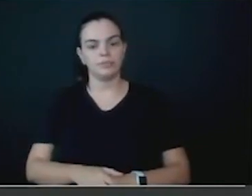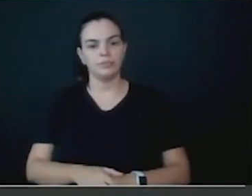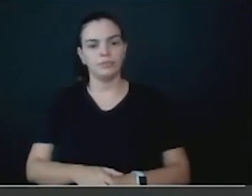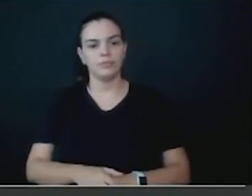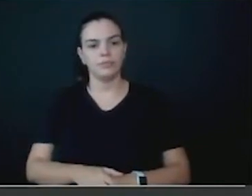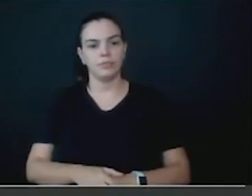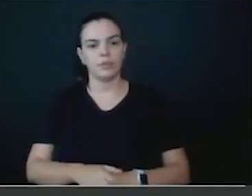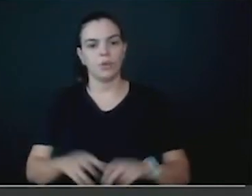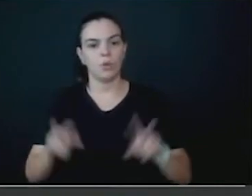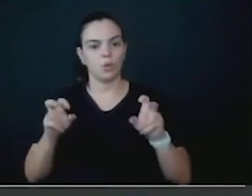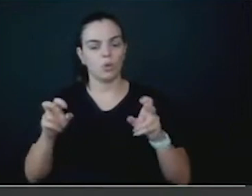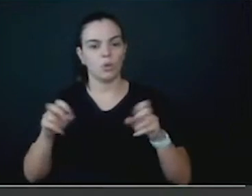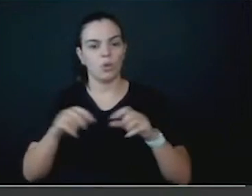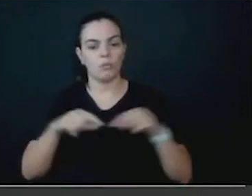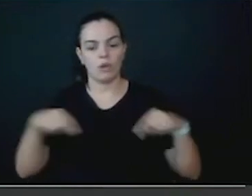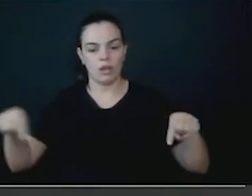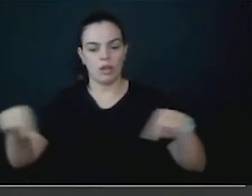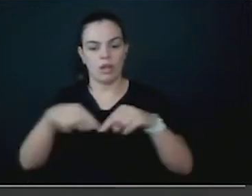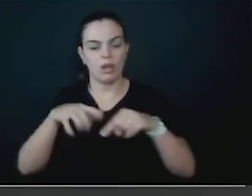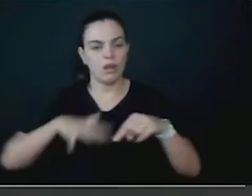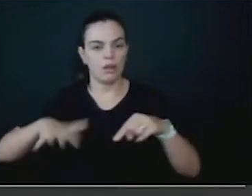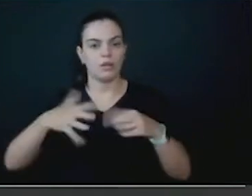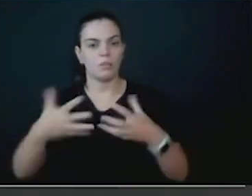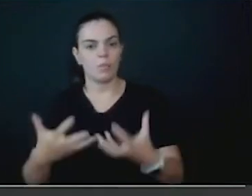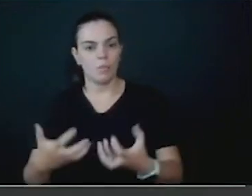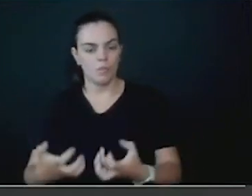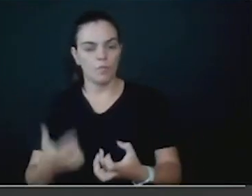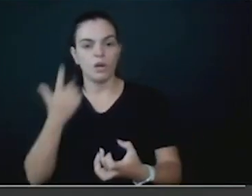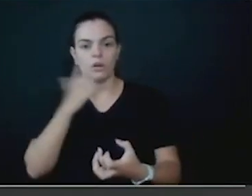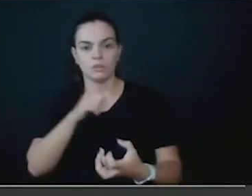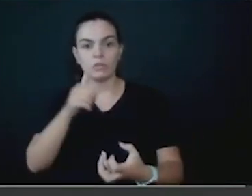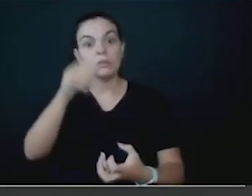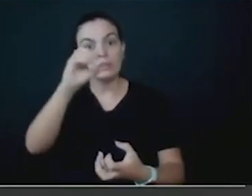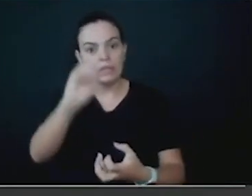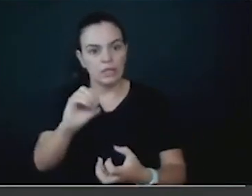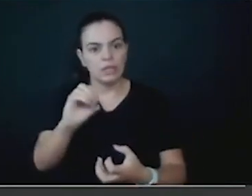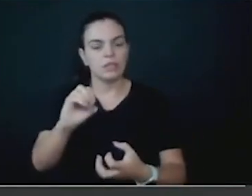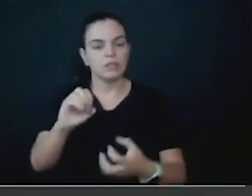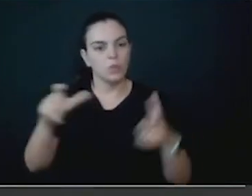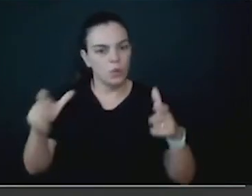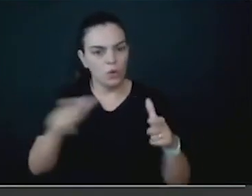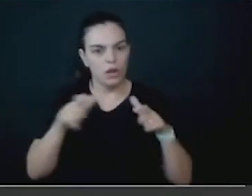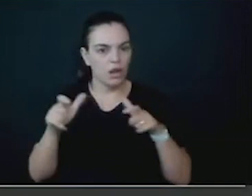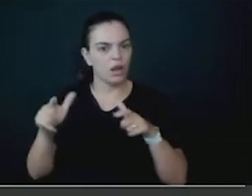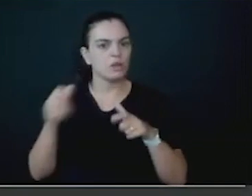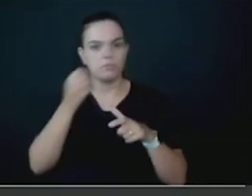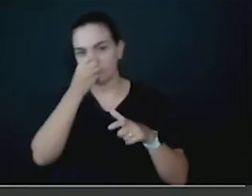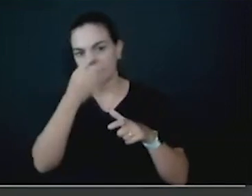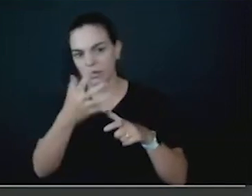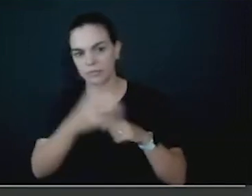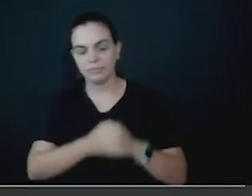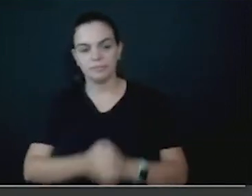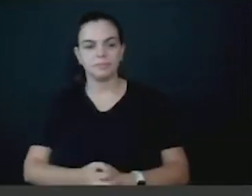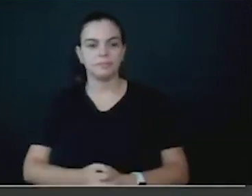10 grandes obras entregues. Modernização de 100% dos pontos existentes de iluminação, nós estamos com